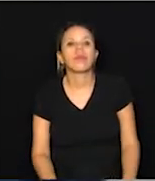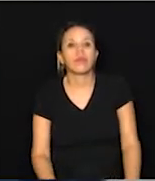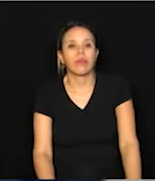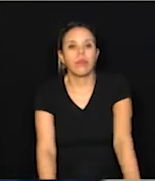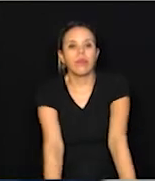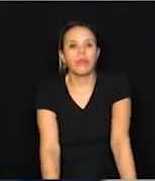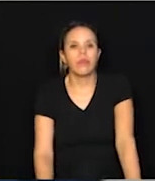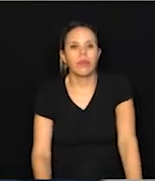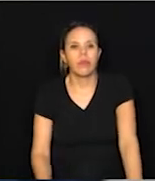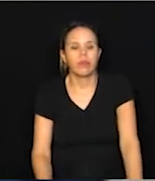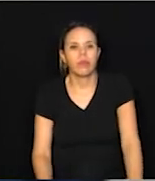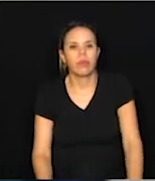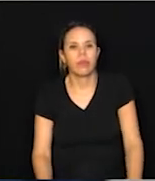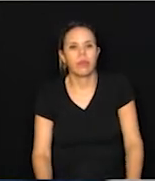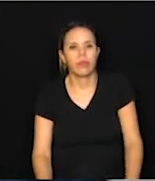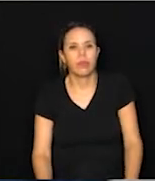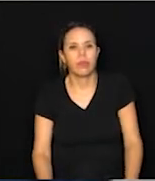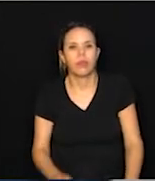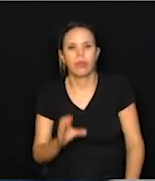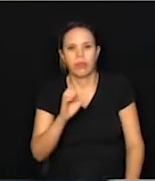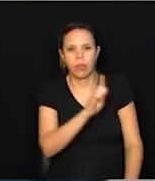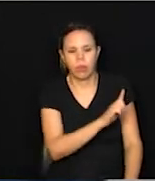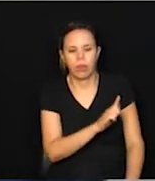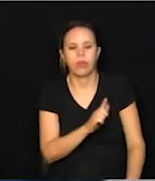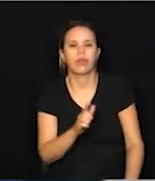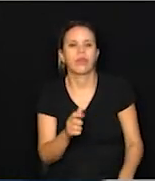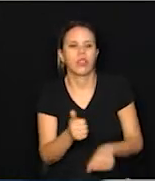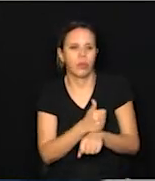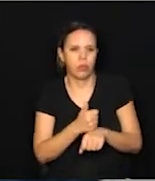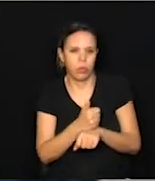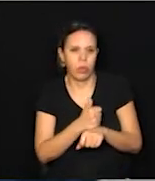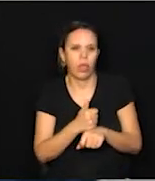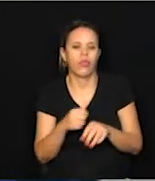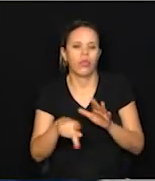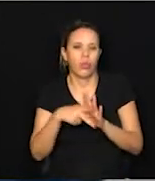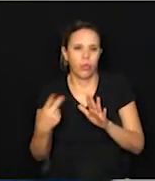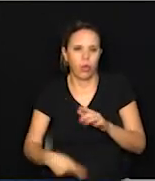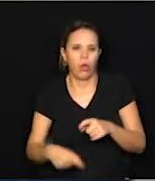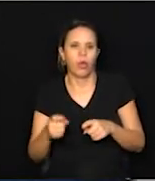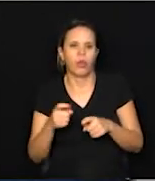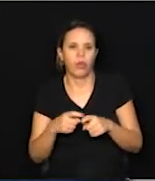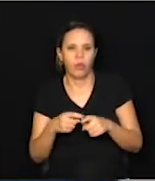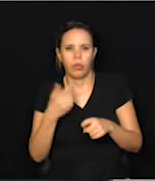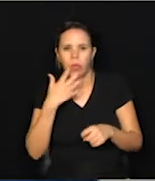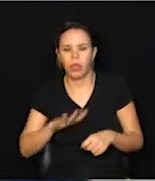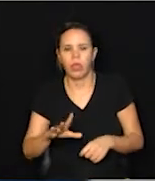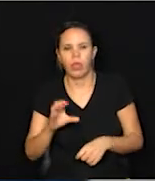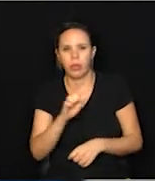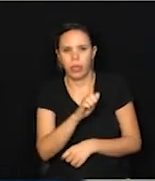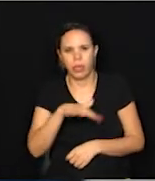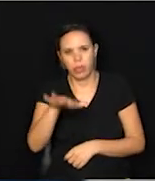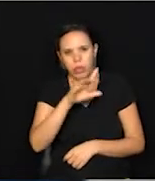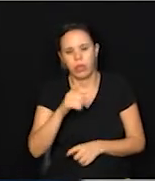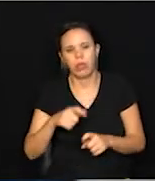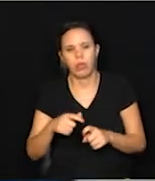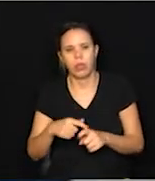Vereador Cecílio, quanto ao Campo Grande e à pediatria, nós temos um problema sério que se chama, não é o Campo Grande, chama-se